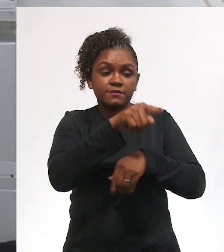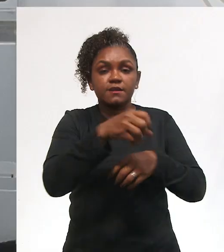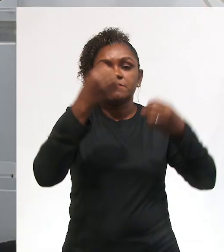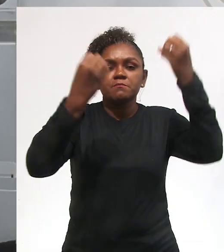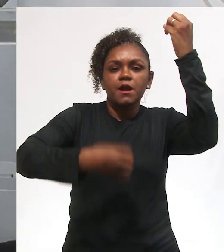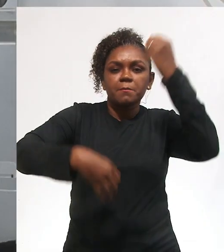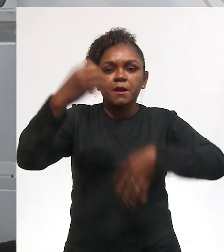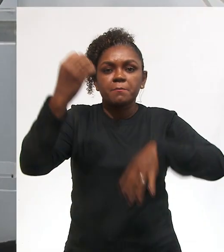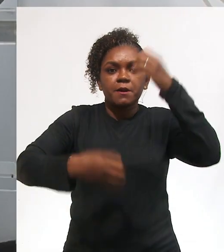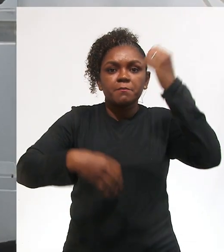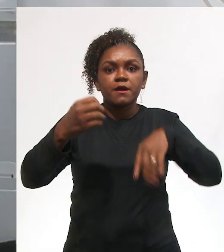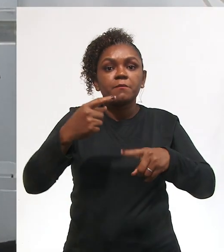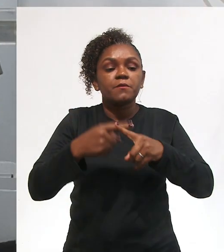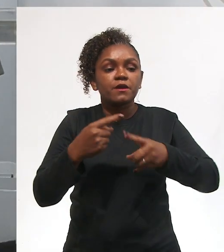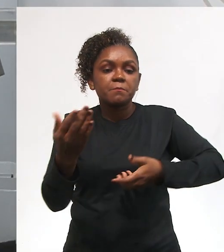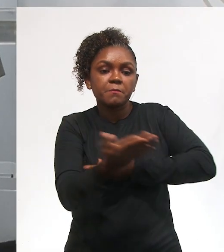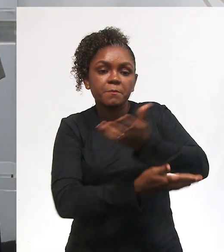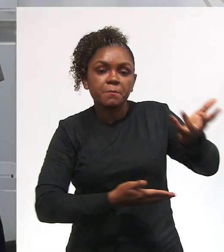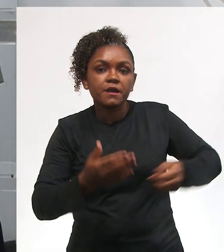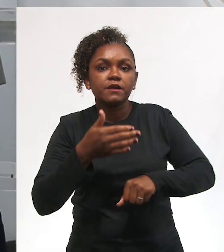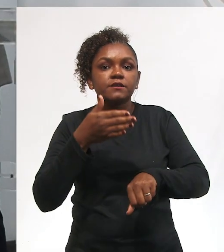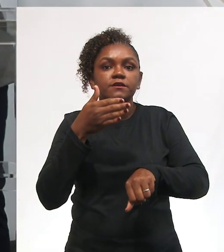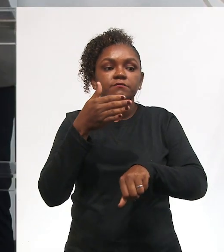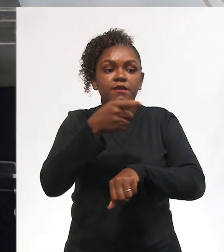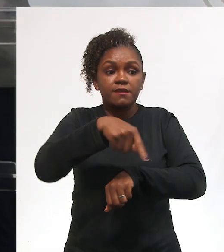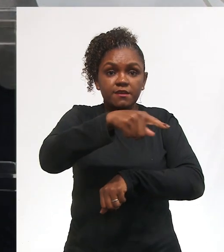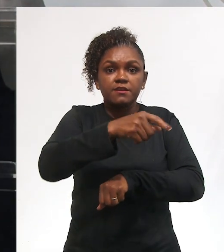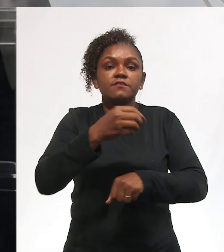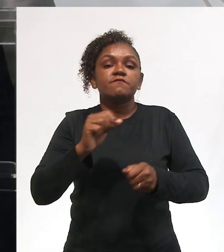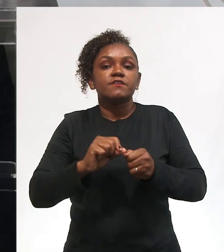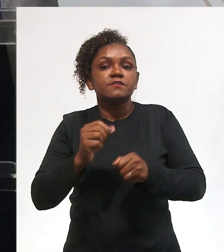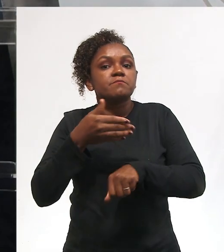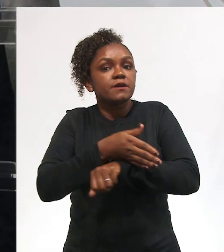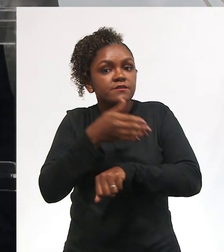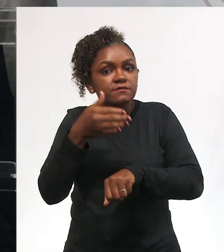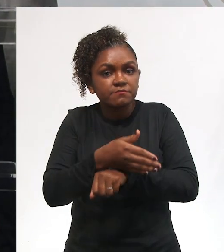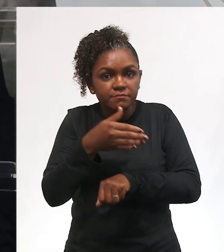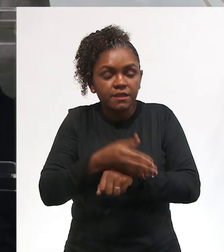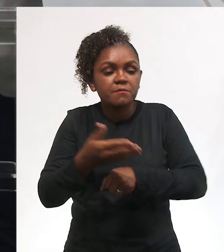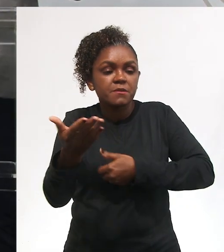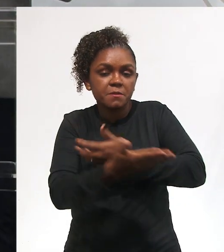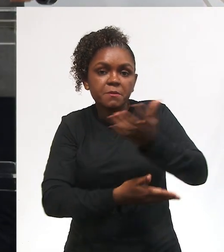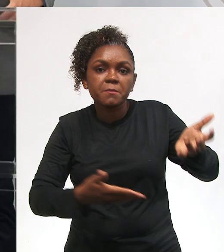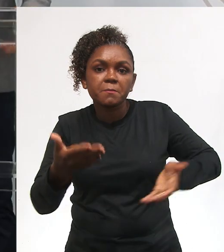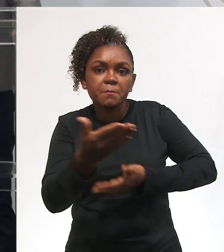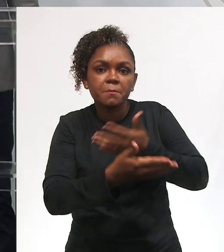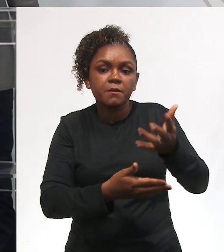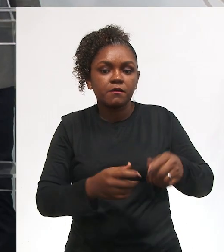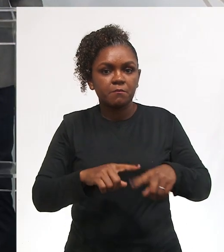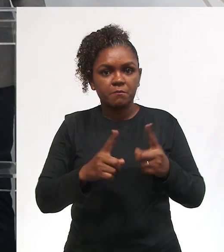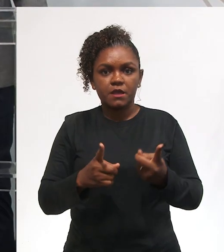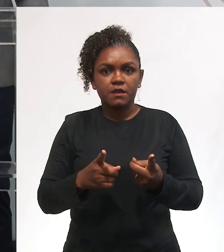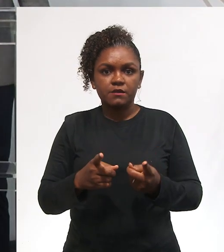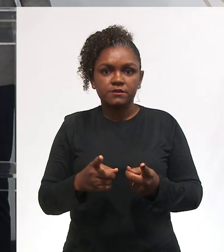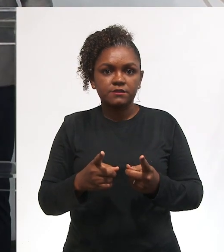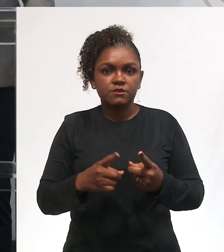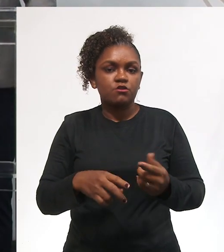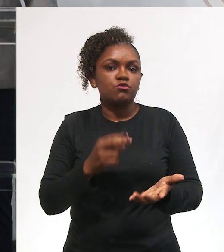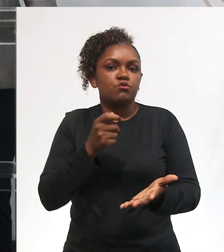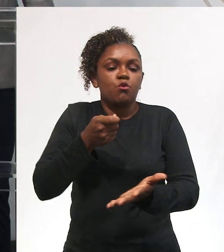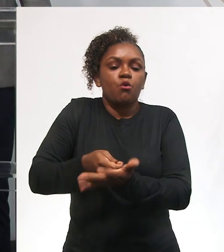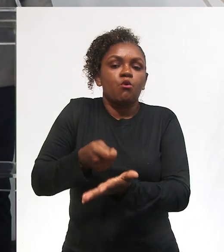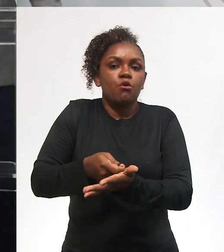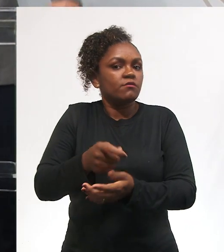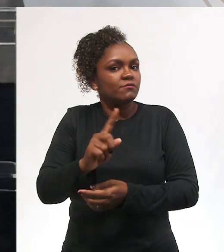participe, né? Dentro da didática deles, né? Não tem que entrar em elementos técnicos nem nada, eles não têm essa responsabilidade, esse compromisso. Mas só